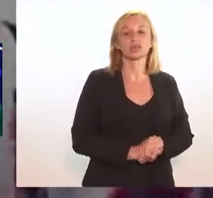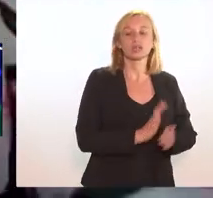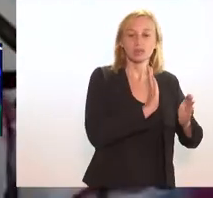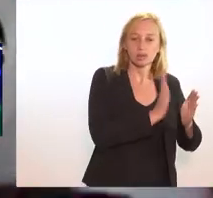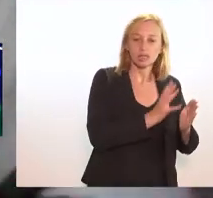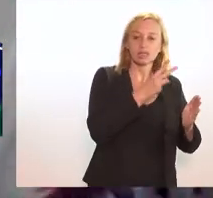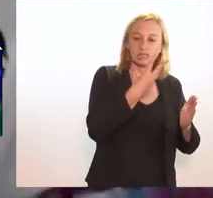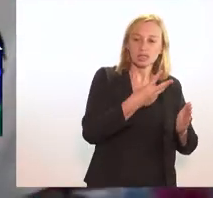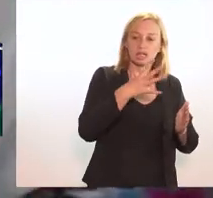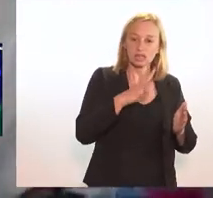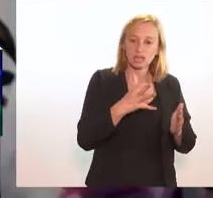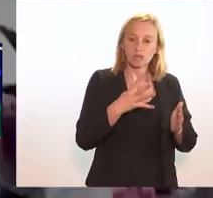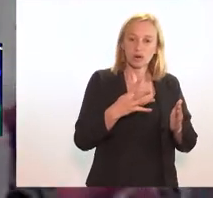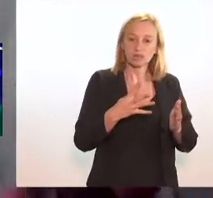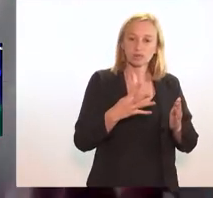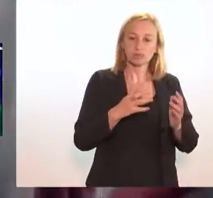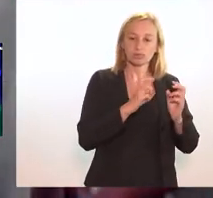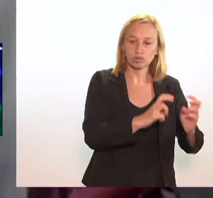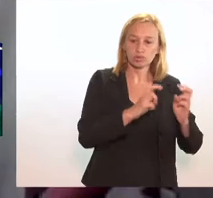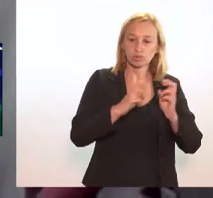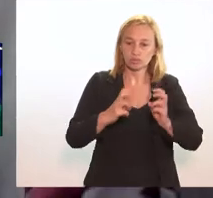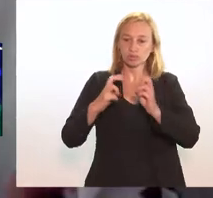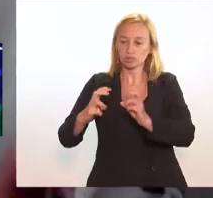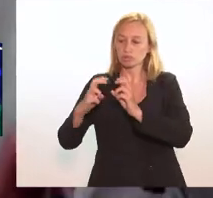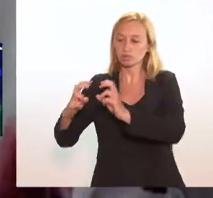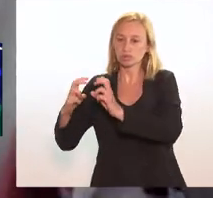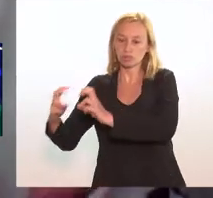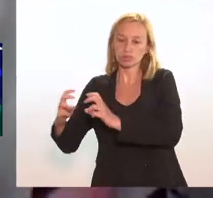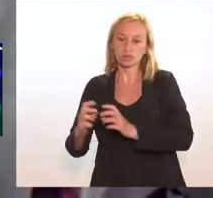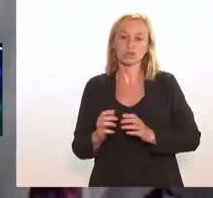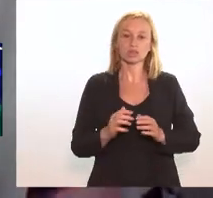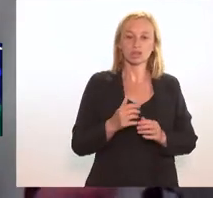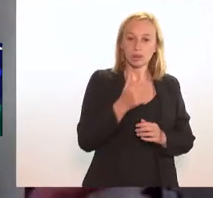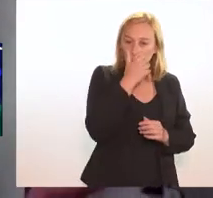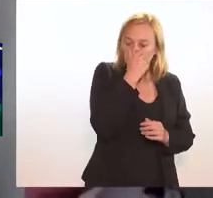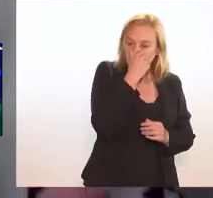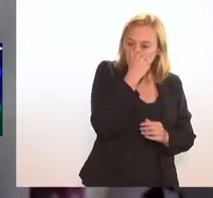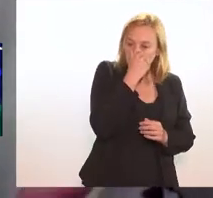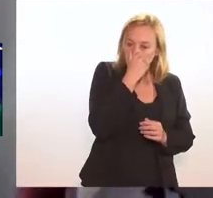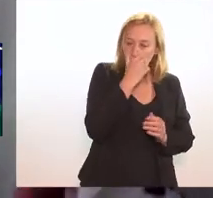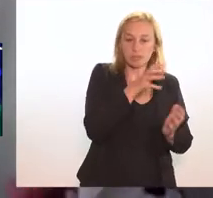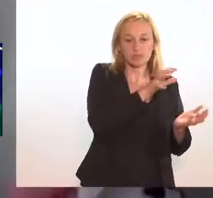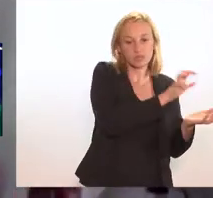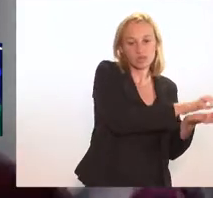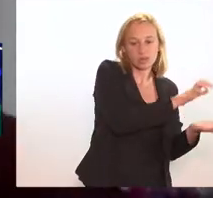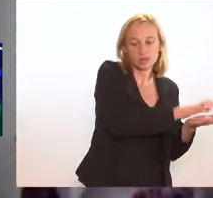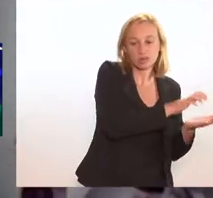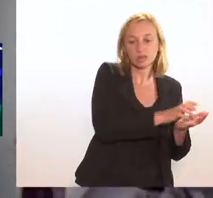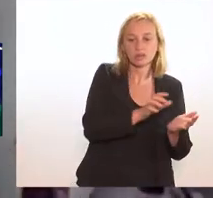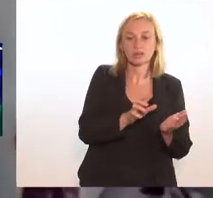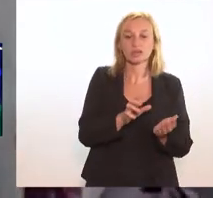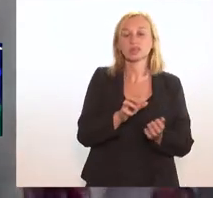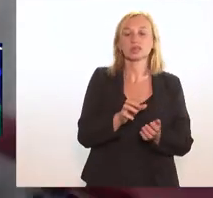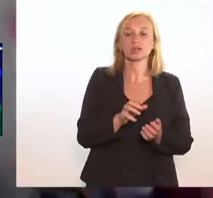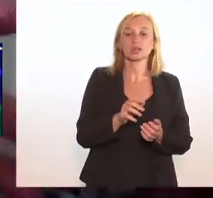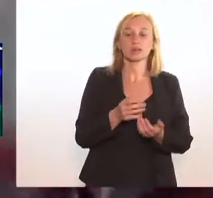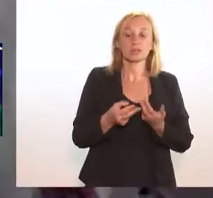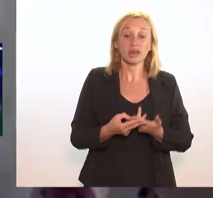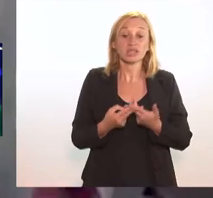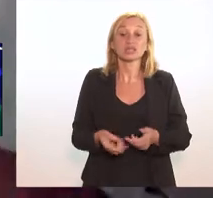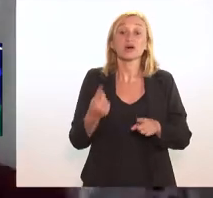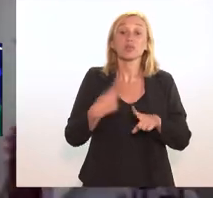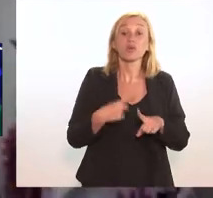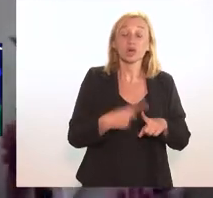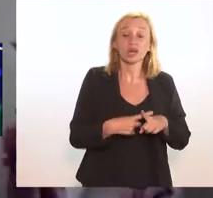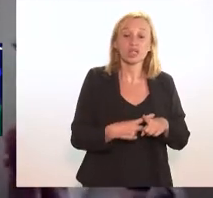em 34 estações. Então, a estação estava superlotada de Campo Grande, de Santa Cruz, de paciência, por quê? Porque teve uma